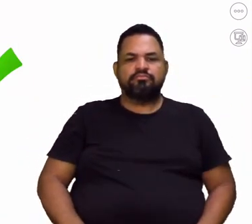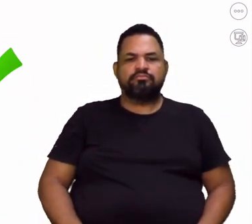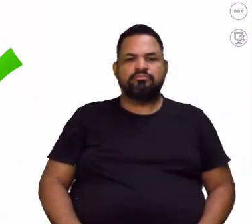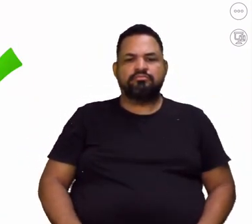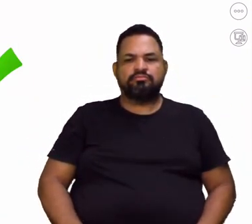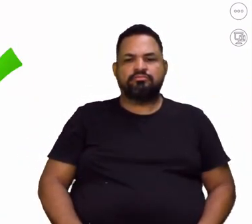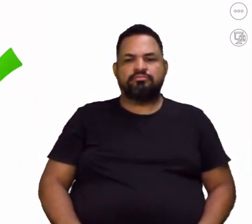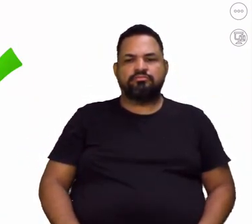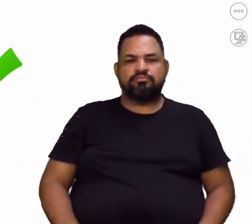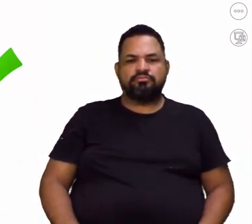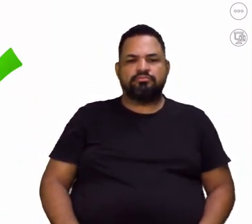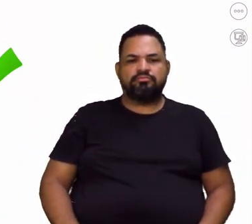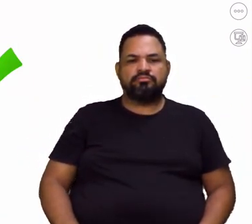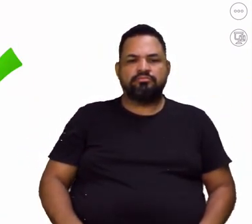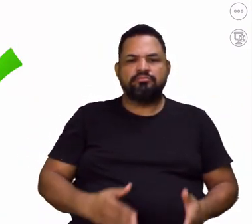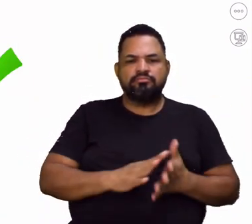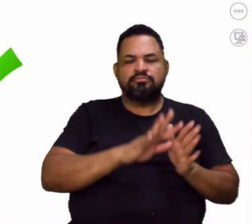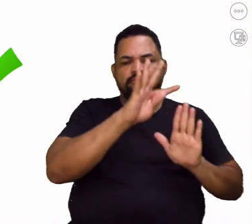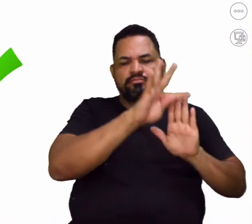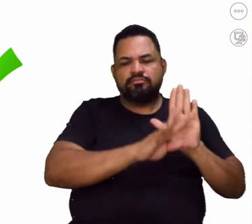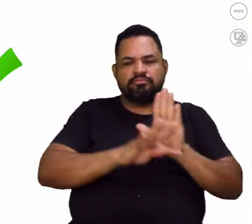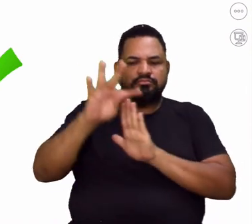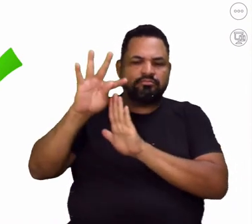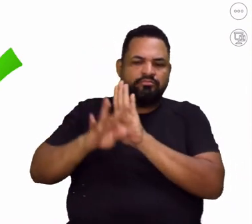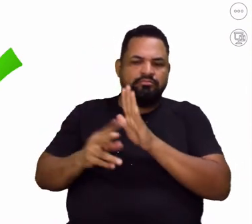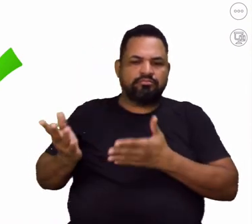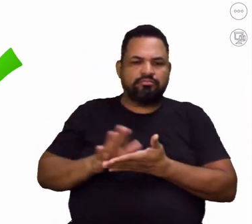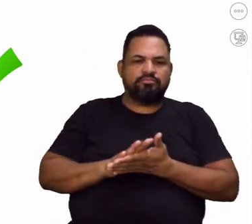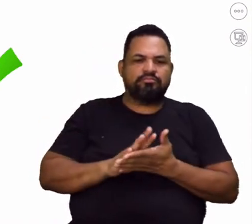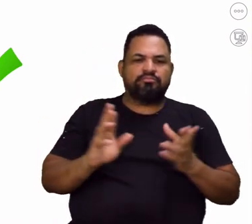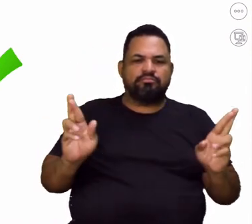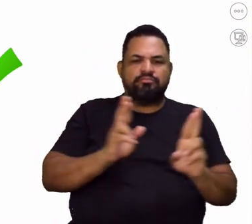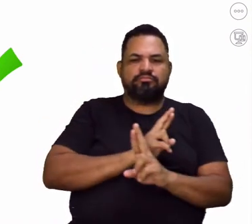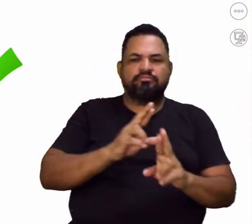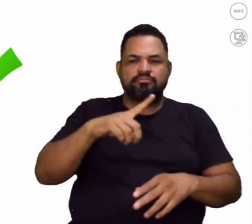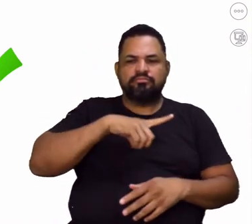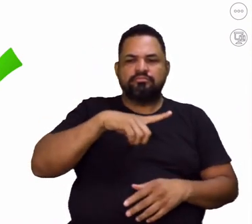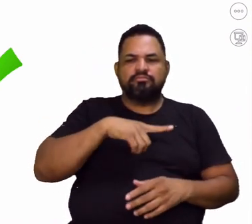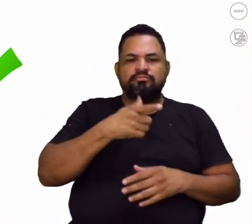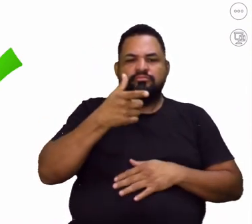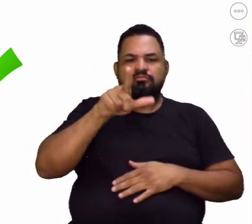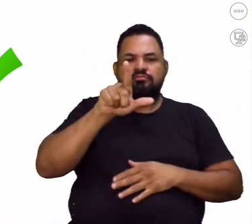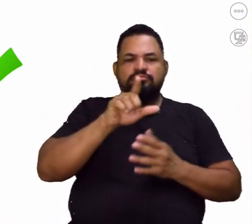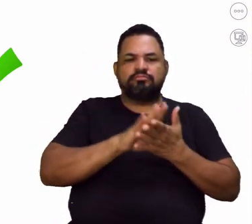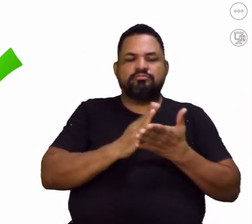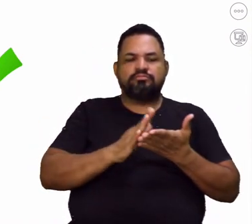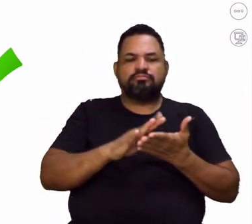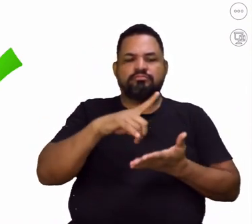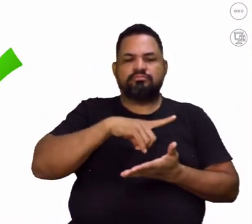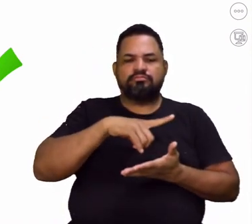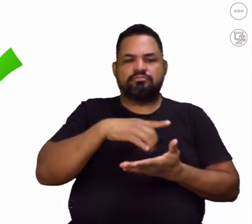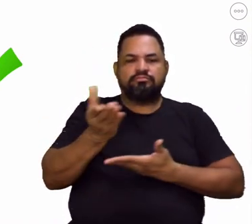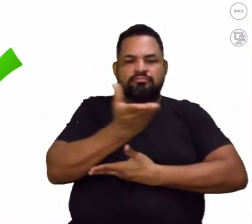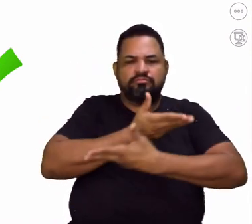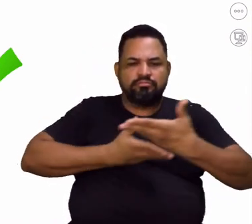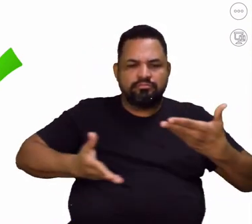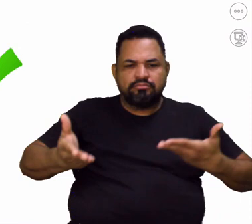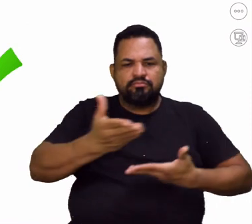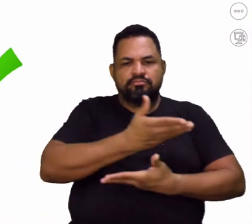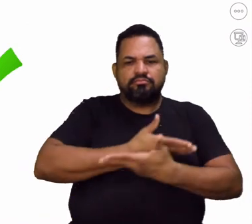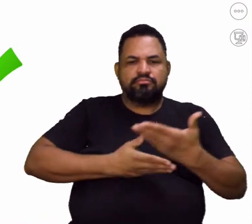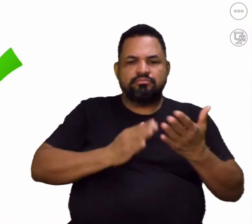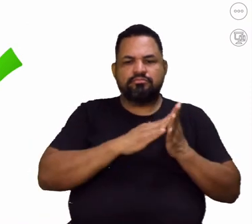Intertextualidade é o nome dado à relação que é feita quando em um texto é citado em outro texto que já existe, ou seja,